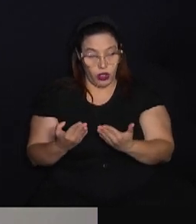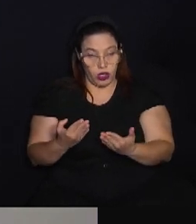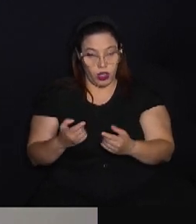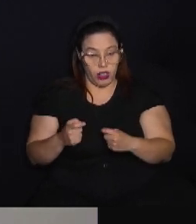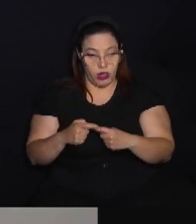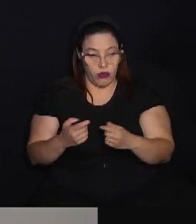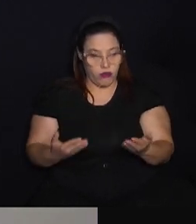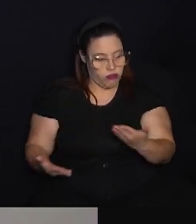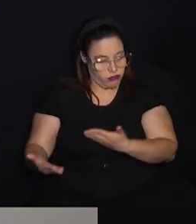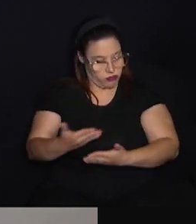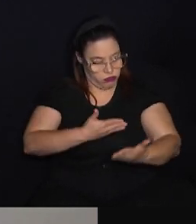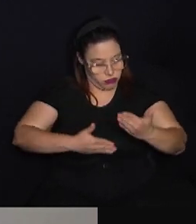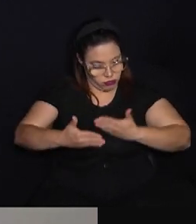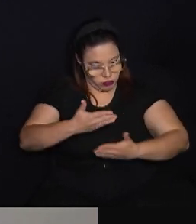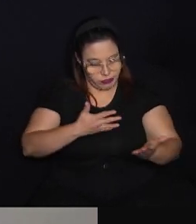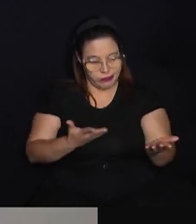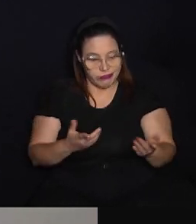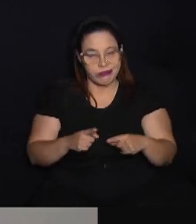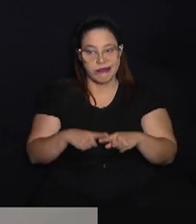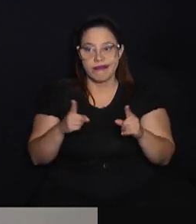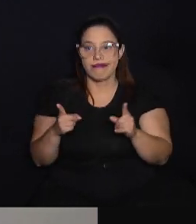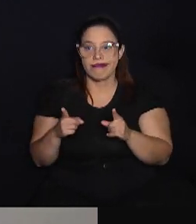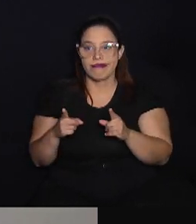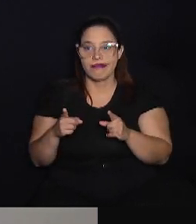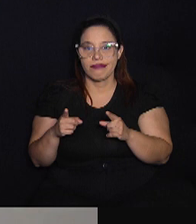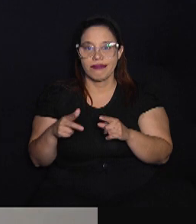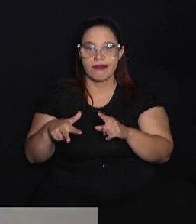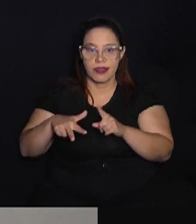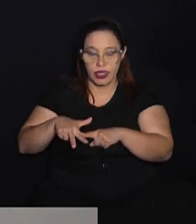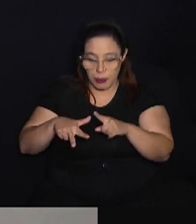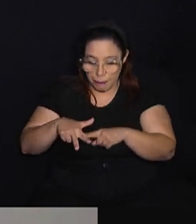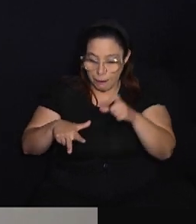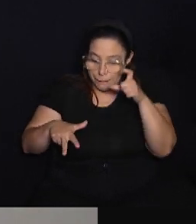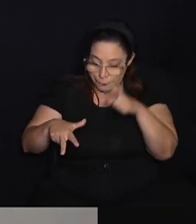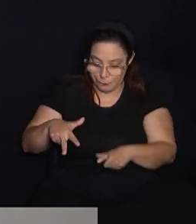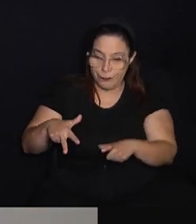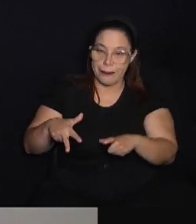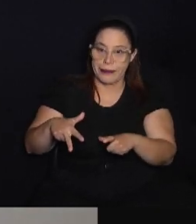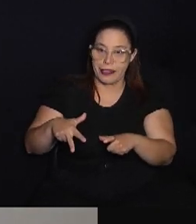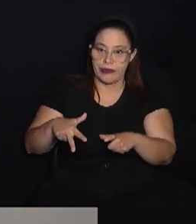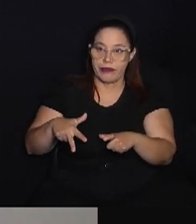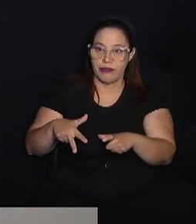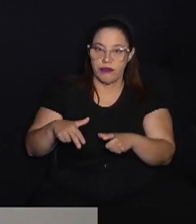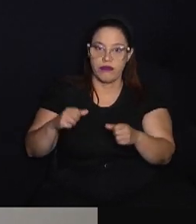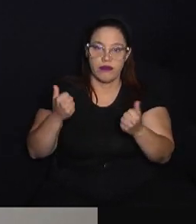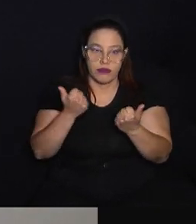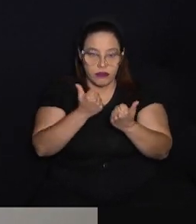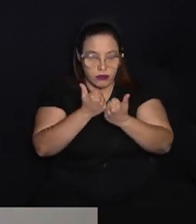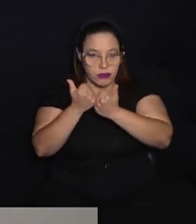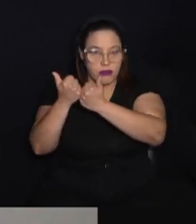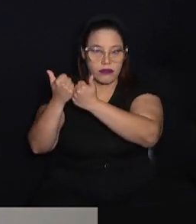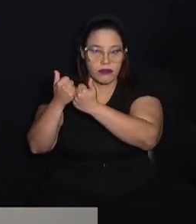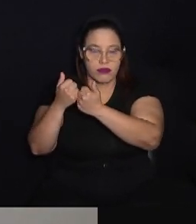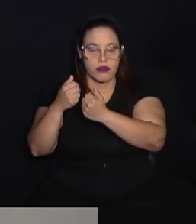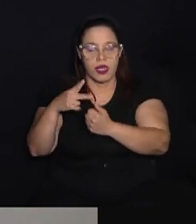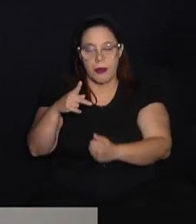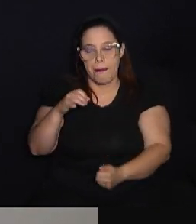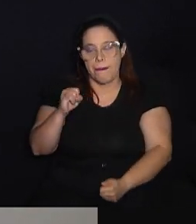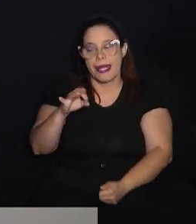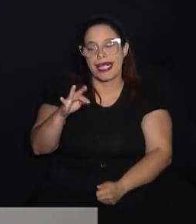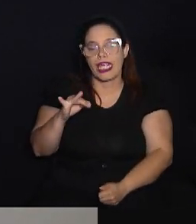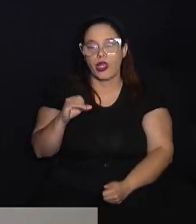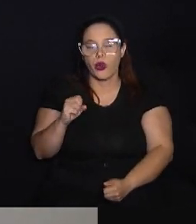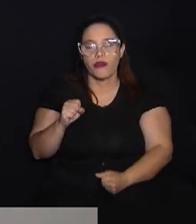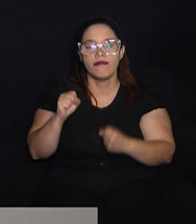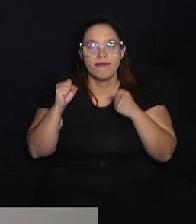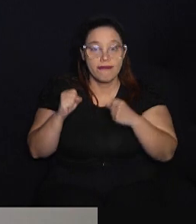nos proporciona, mas é algo que depende muito do paciente, da rede de apoio, da psicoterapia, do tanto que ele